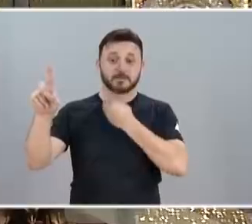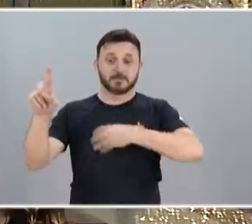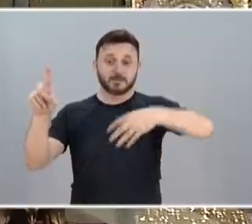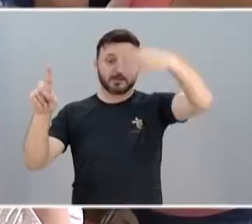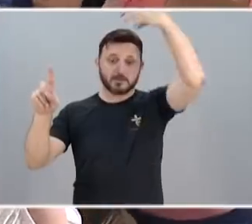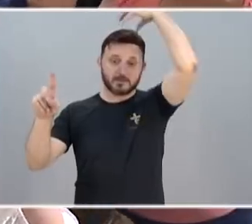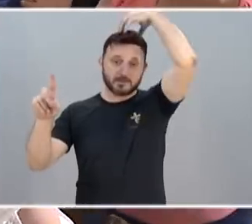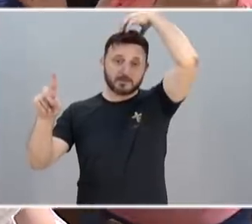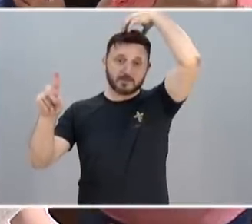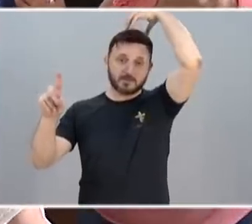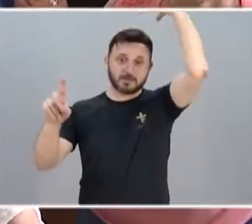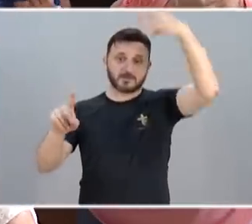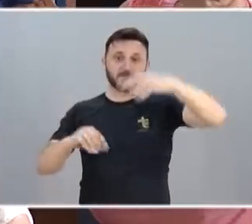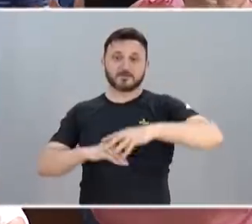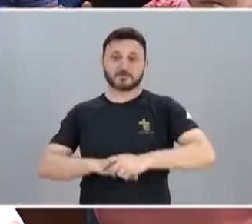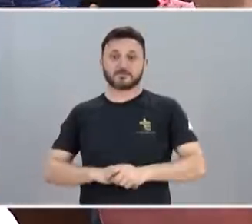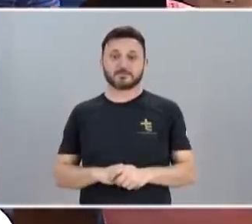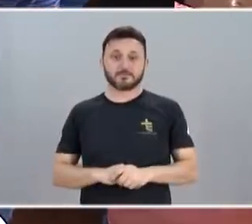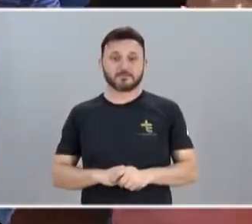Soberano